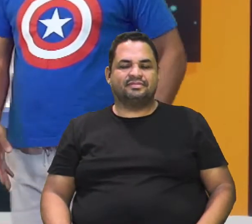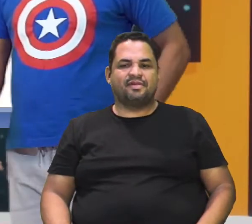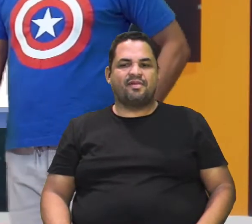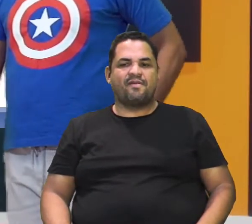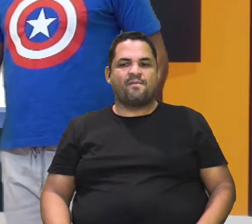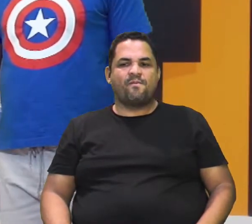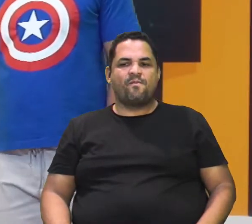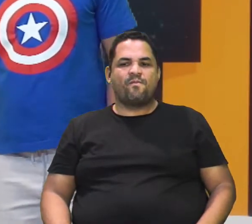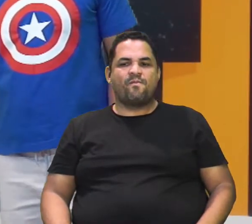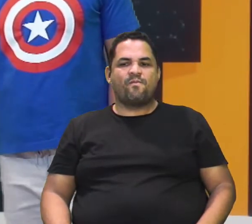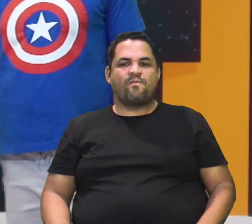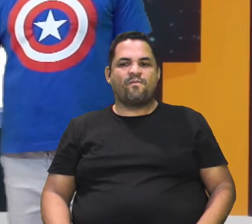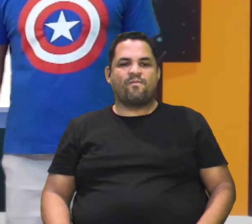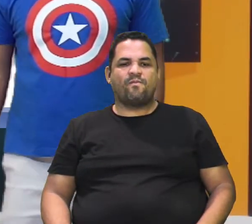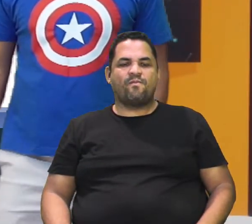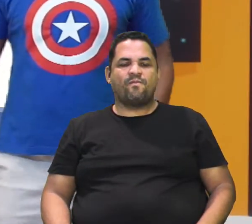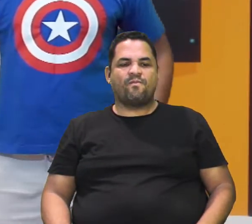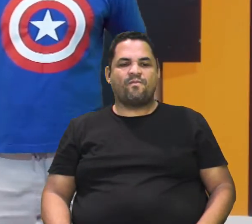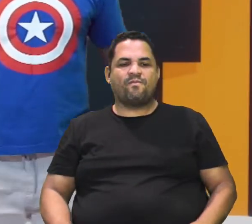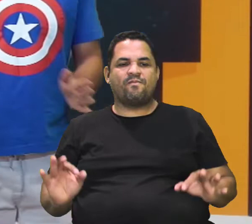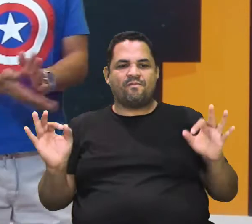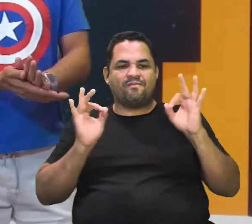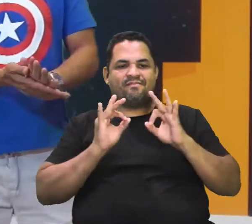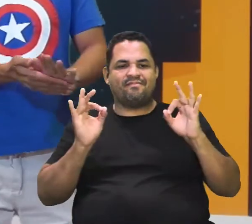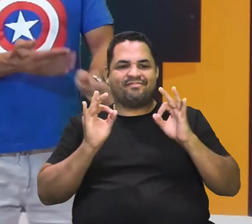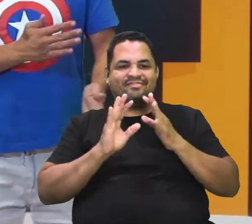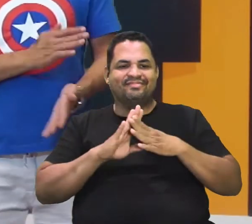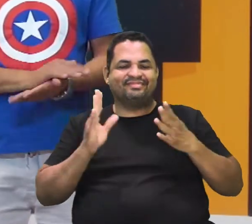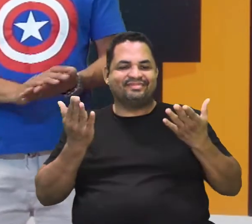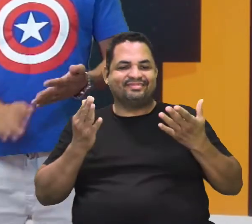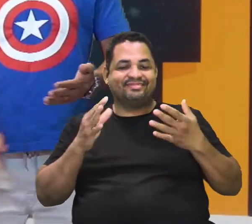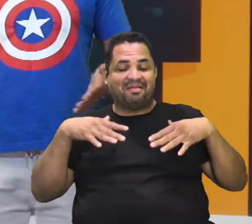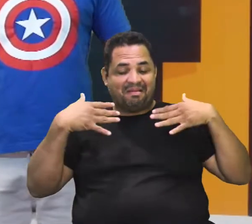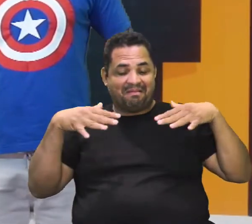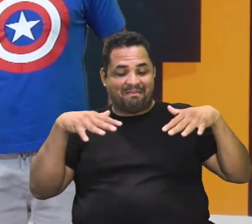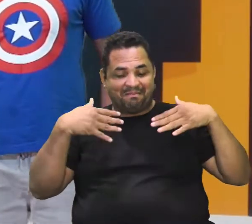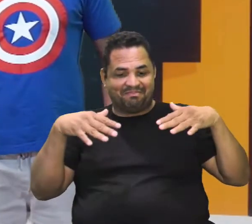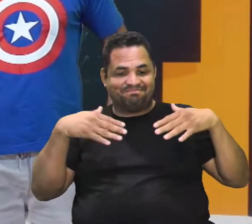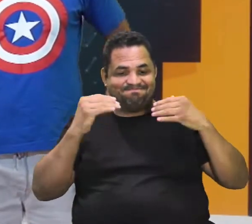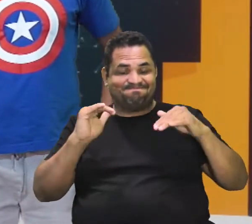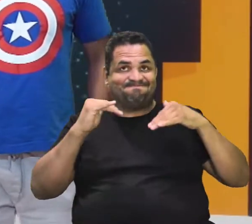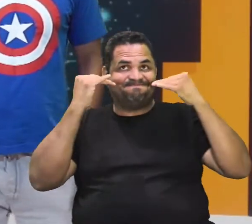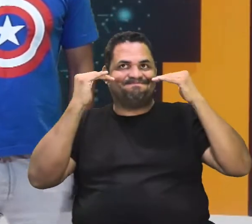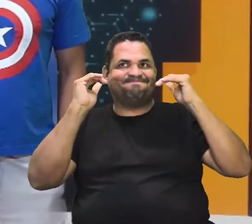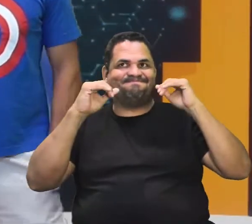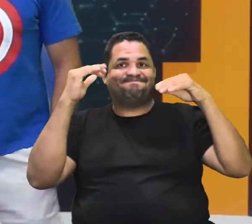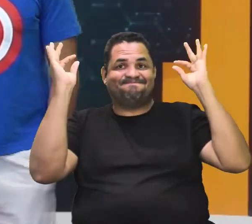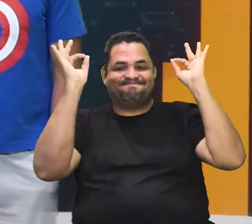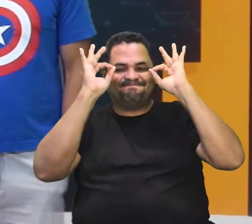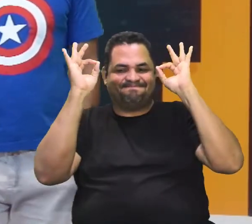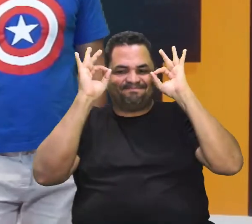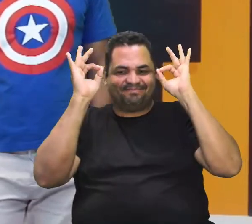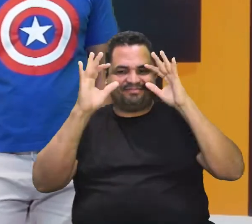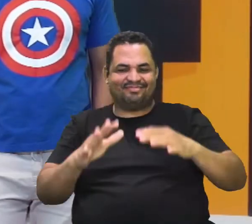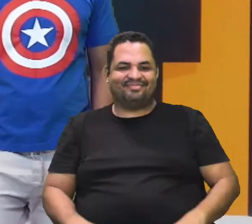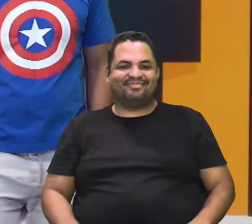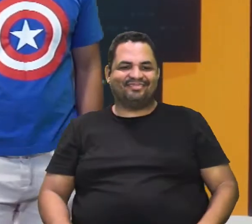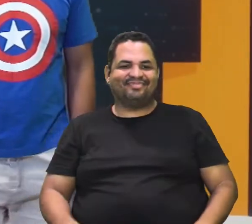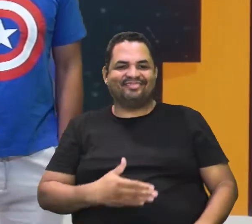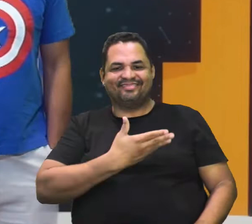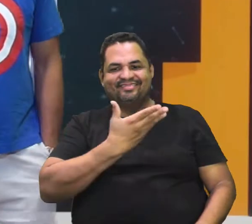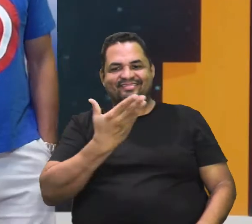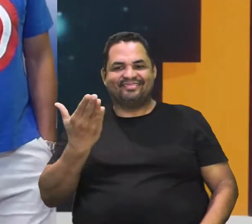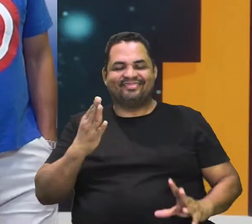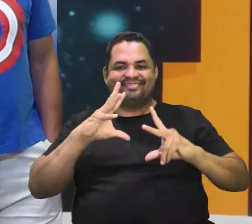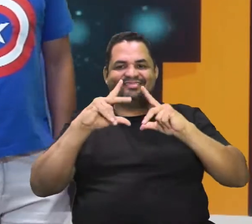uma reta. Só uma reta. Legal, né? Perfeito. É top, é show, é massa, é agro, é tech, é tudo isso.